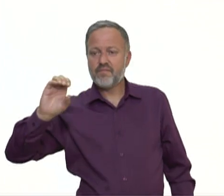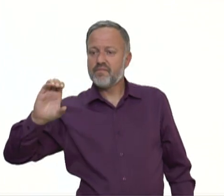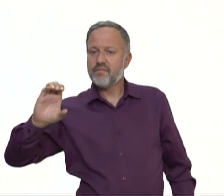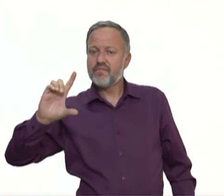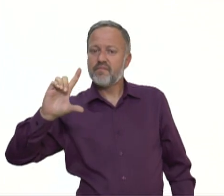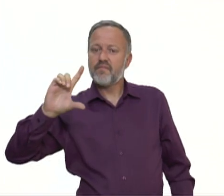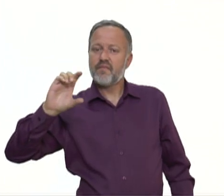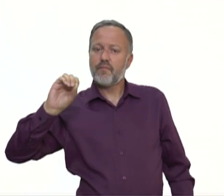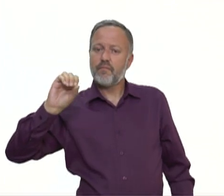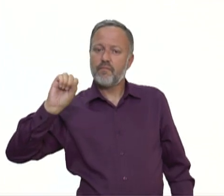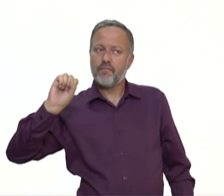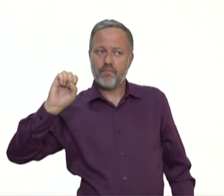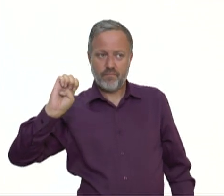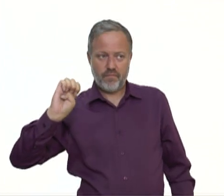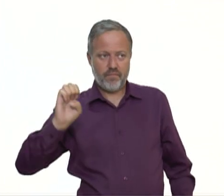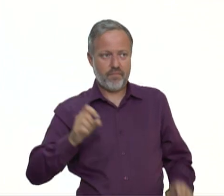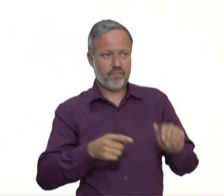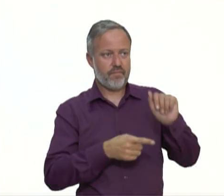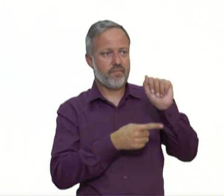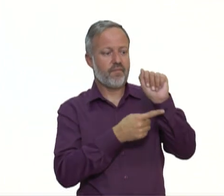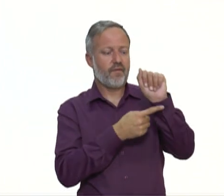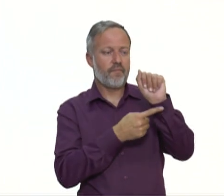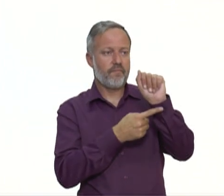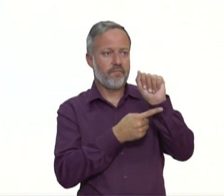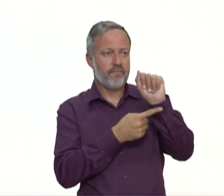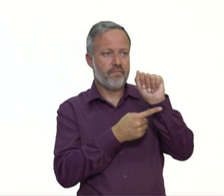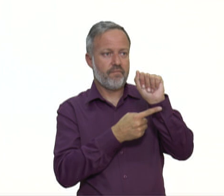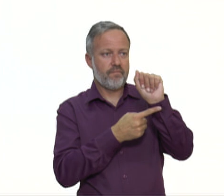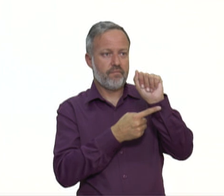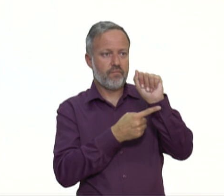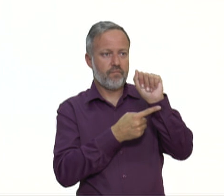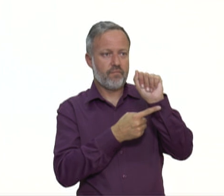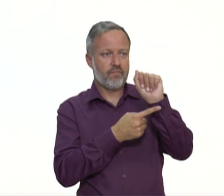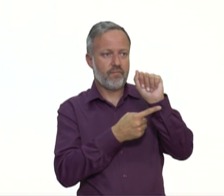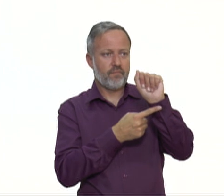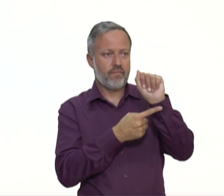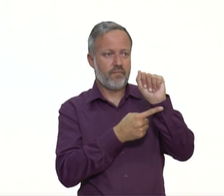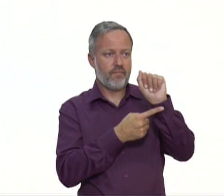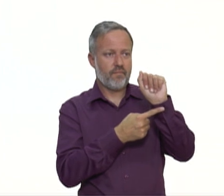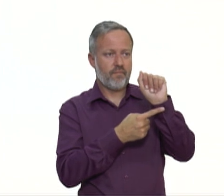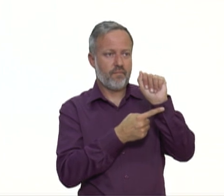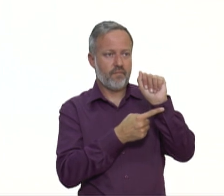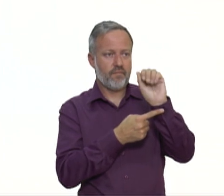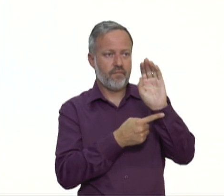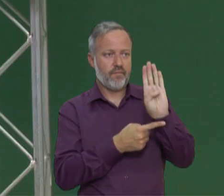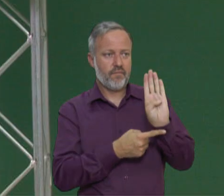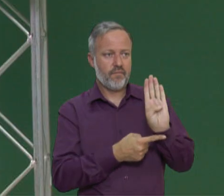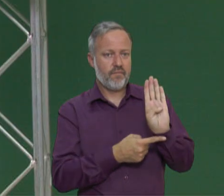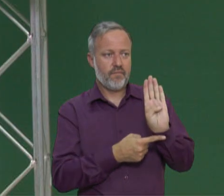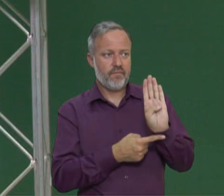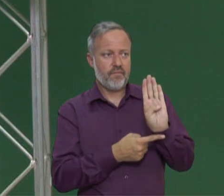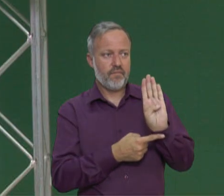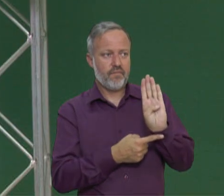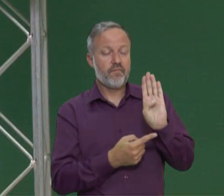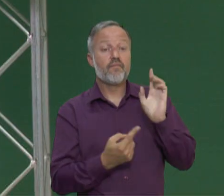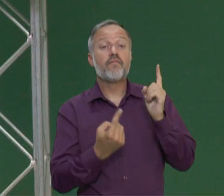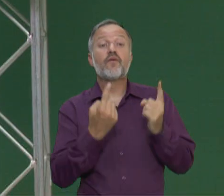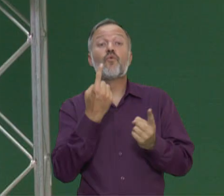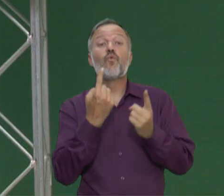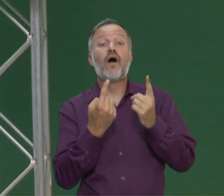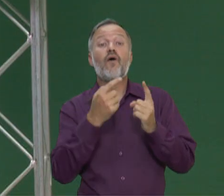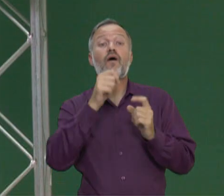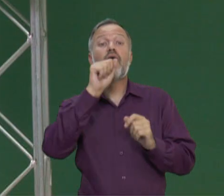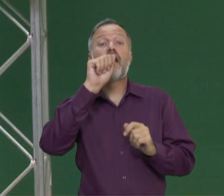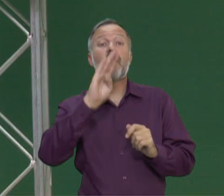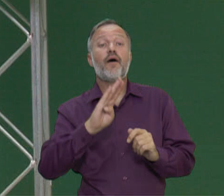window. Letter A, had not closed. Letter B, had not closed. Qual